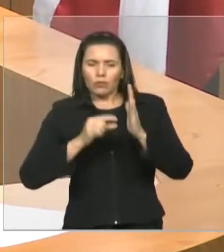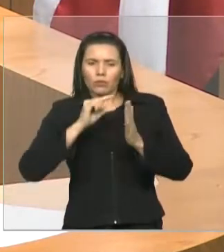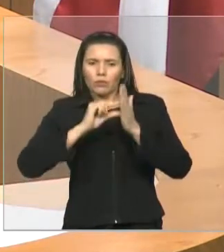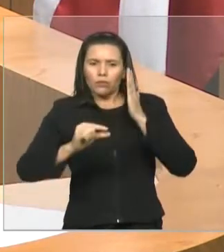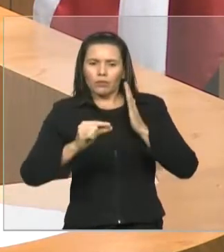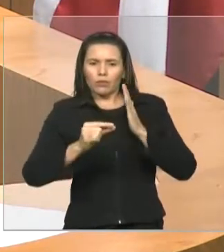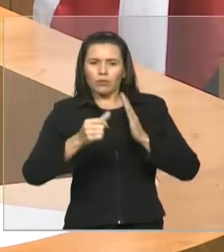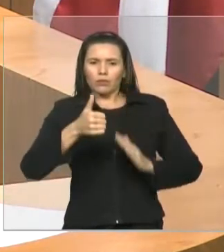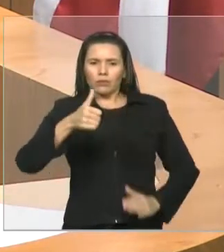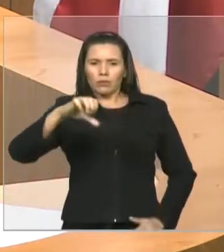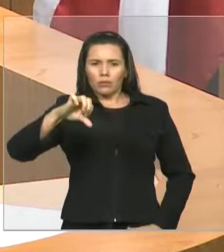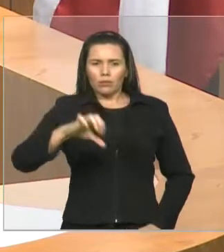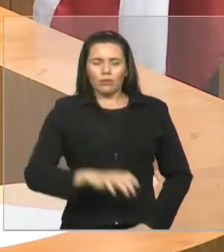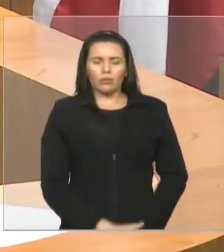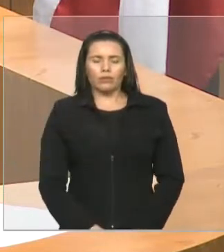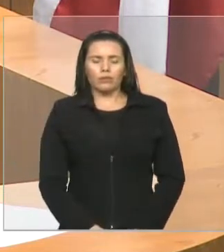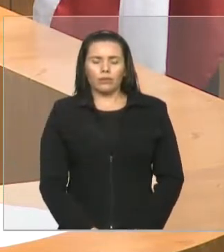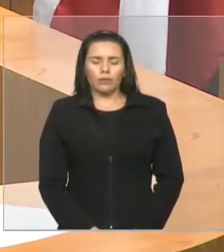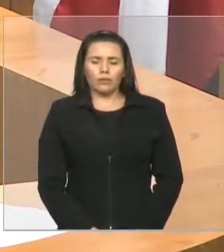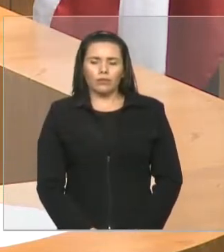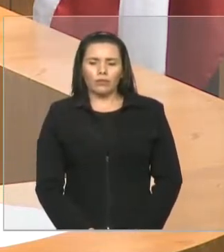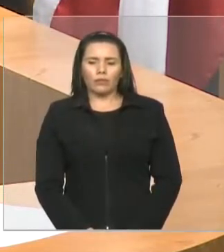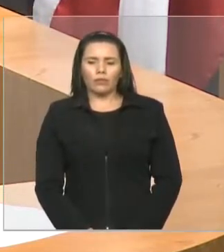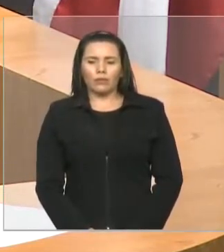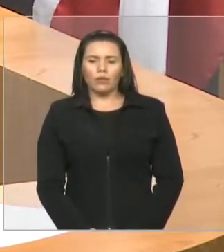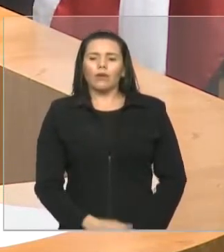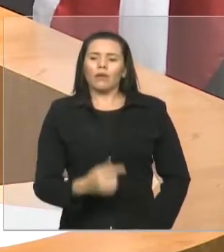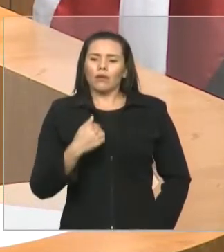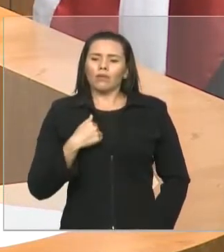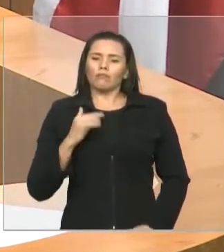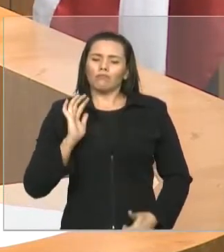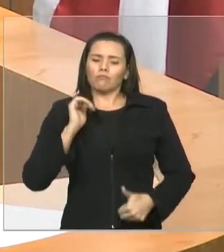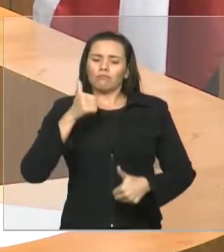Inicio uma segunda etapa, um segundo momento, um segundo mandato.